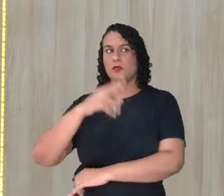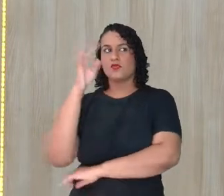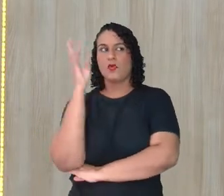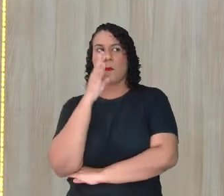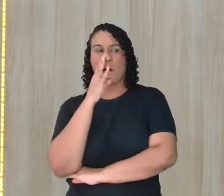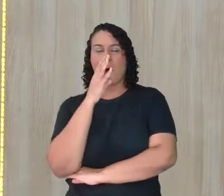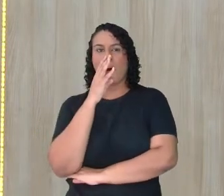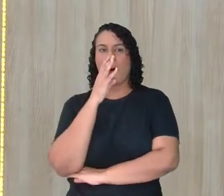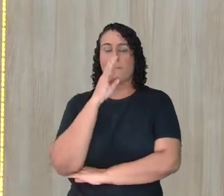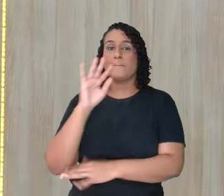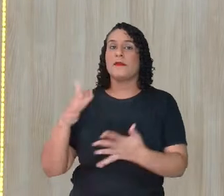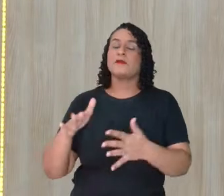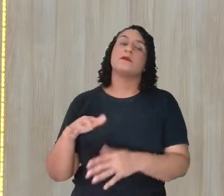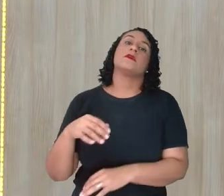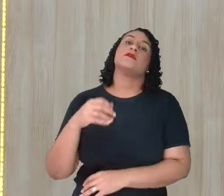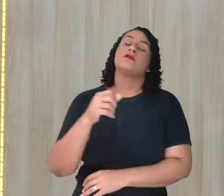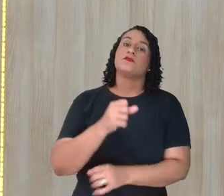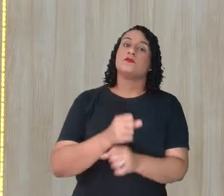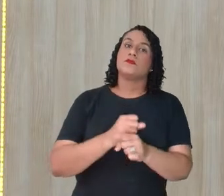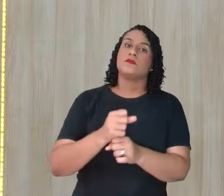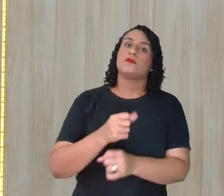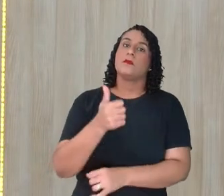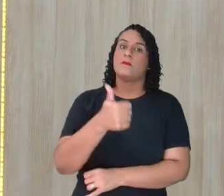por volta de